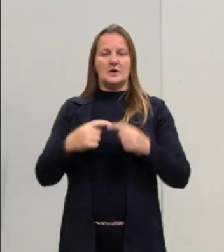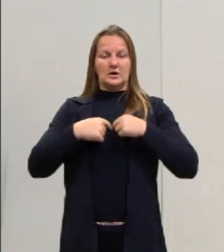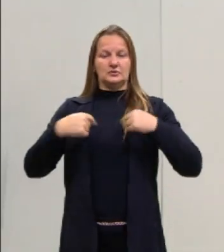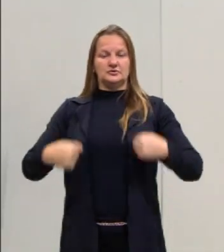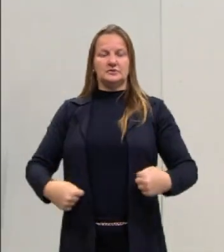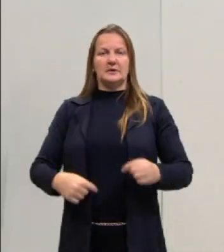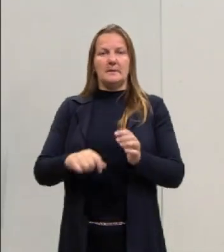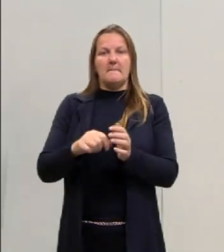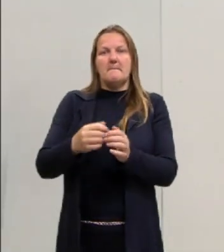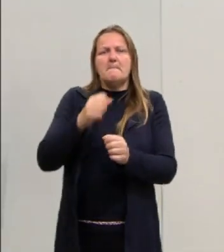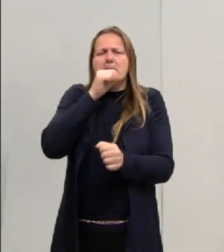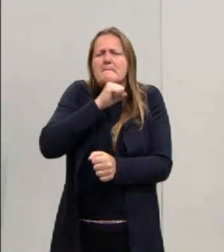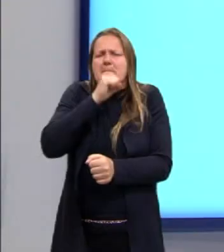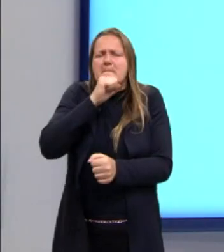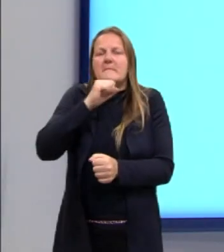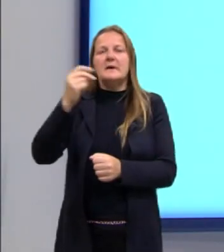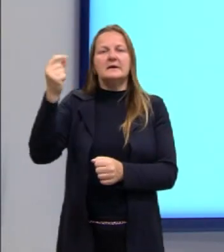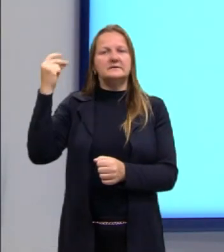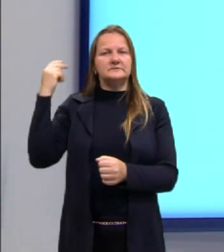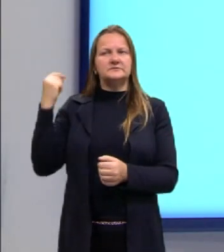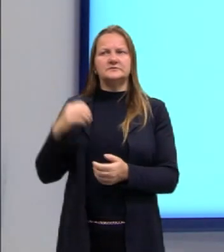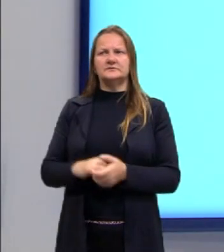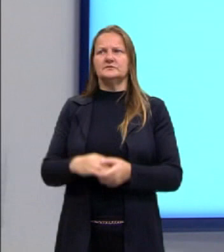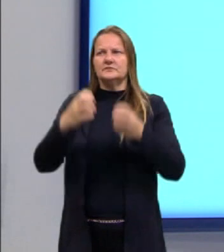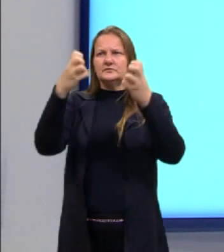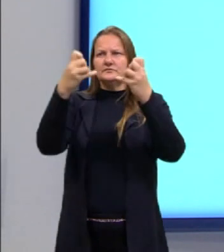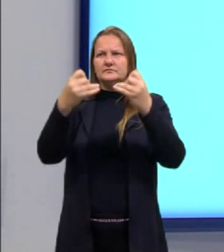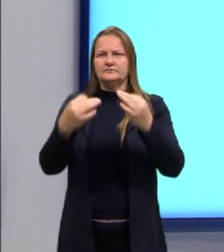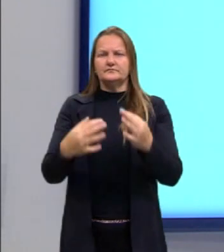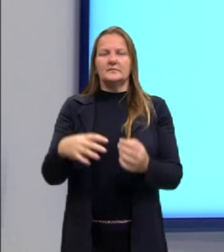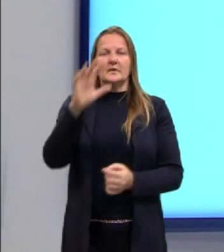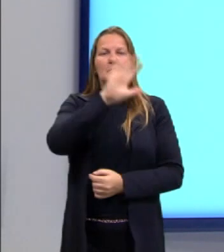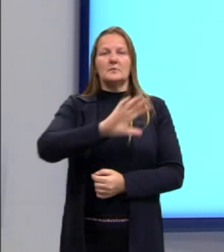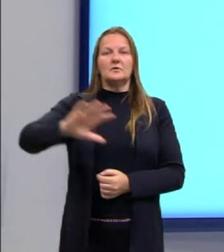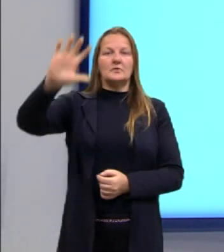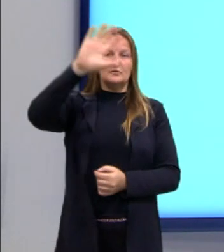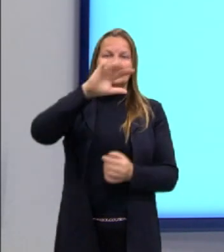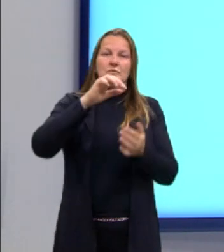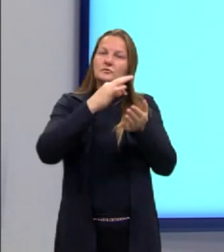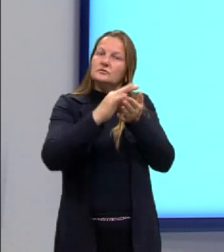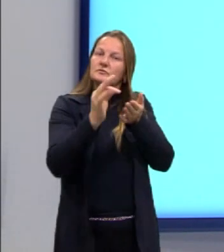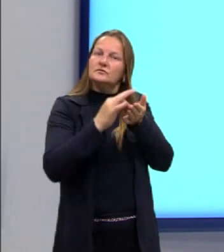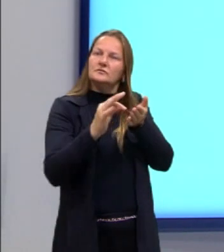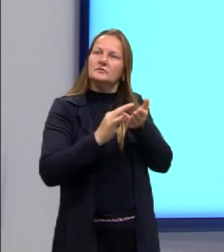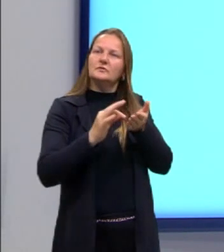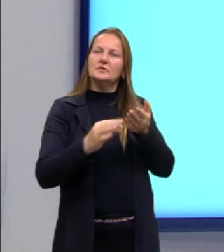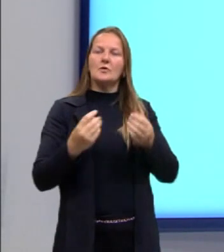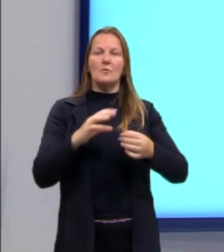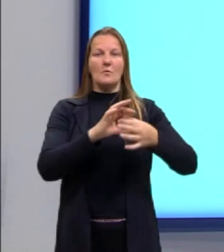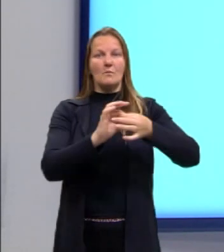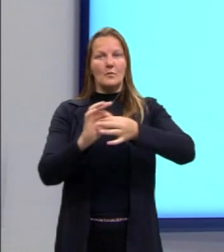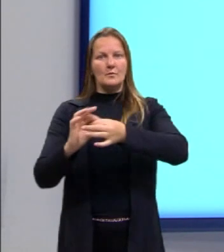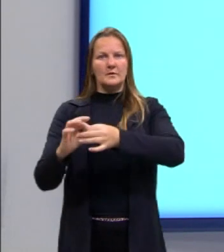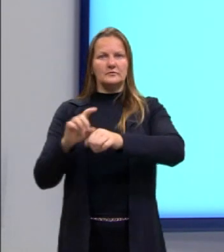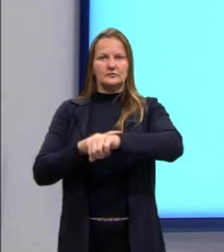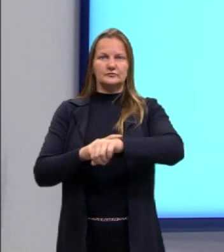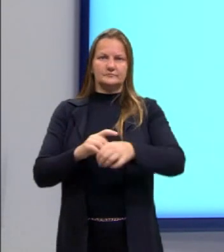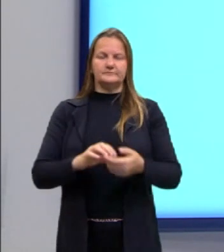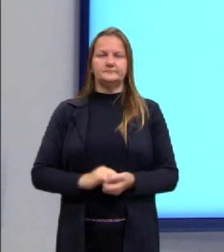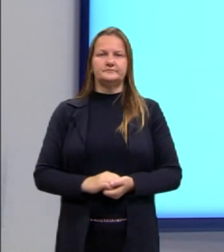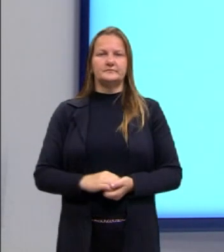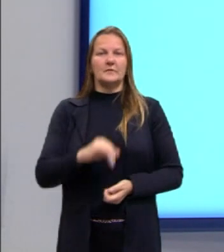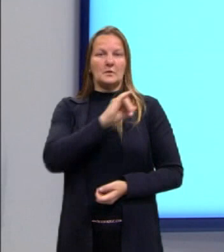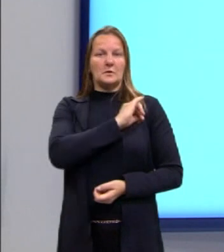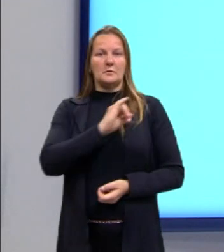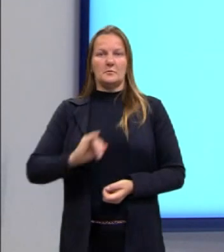Mas antes a gente vai continuar um pouquinho com esse Panorama mais teórico né Para a gente entender esse momento e a gente fala do